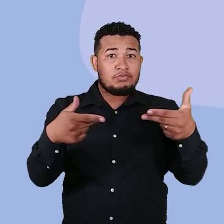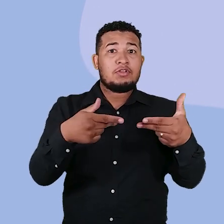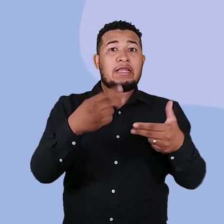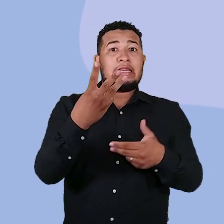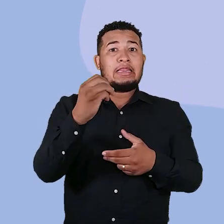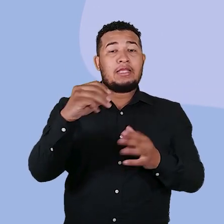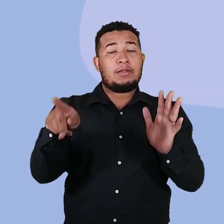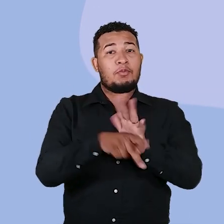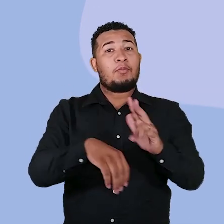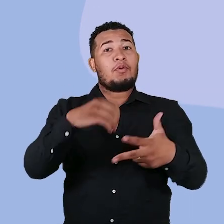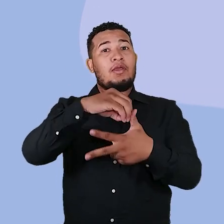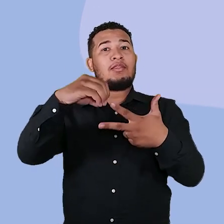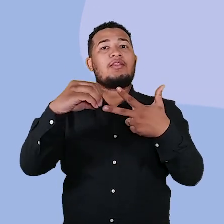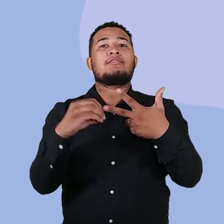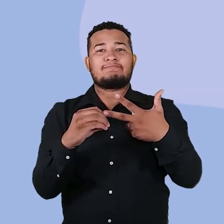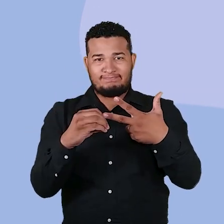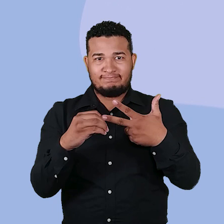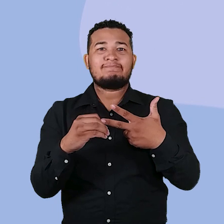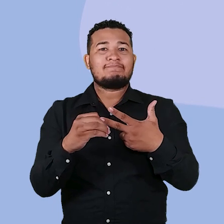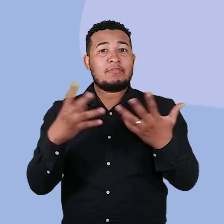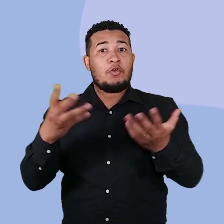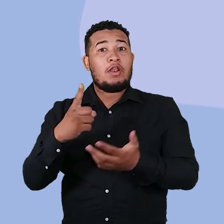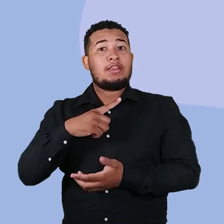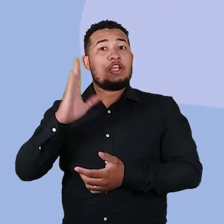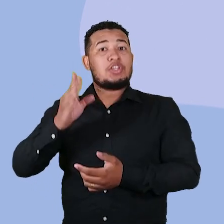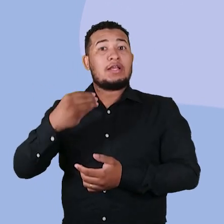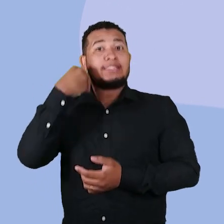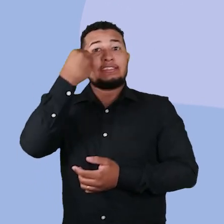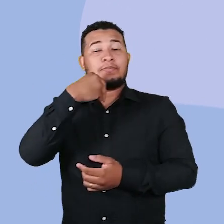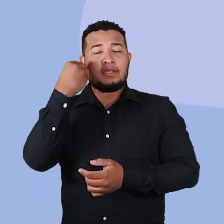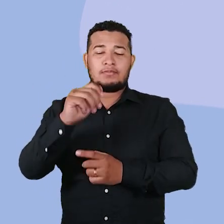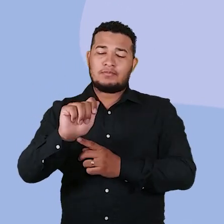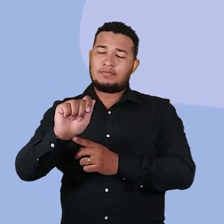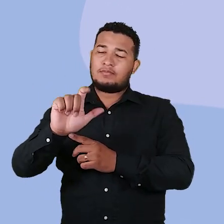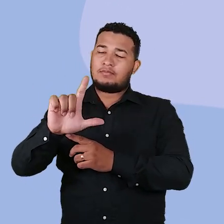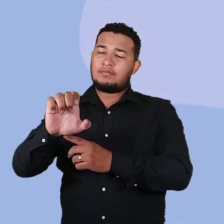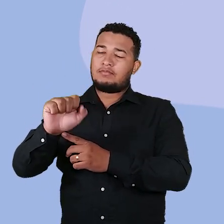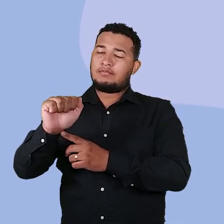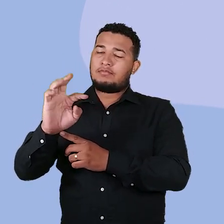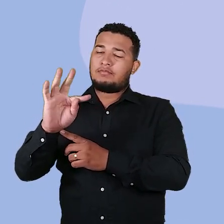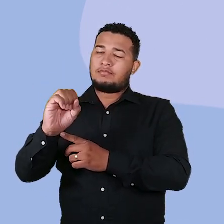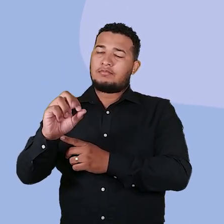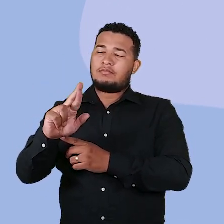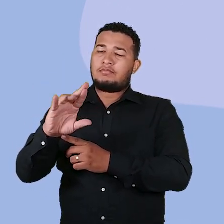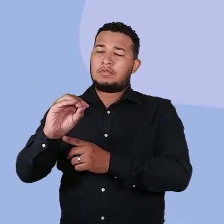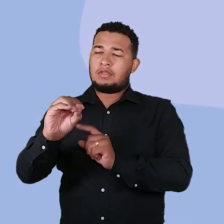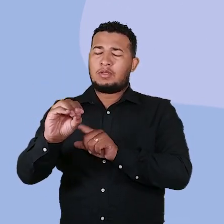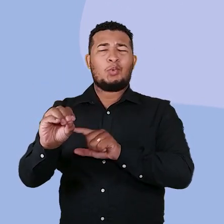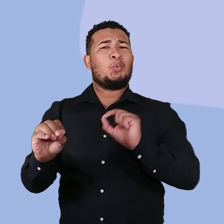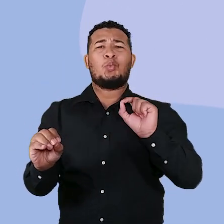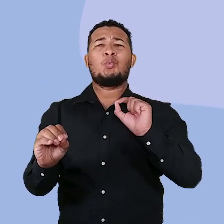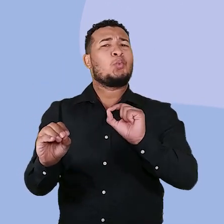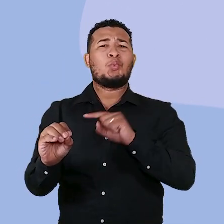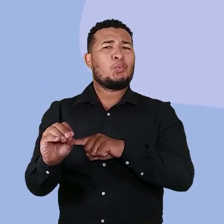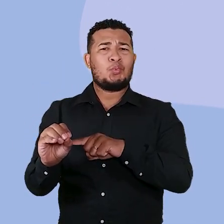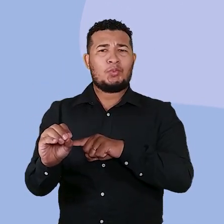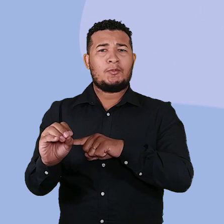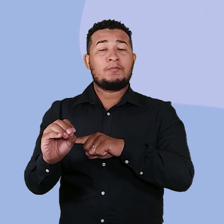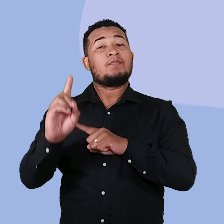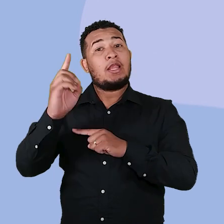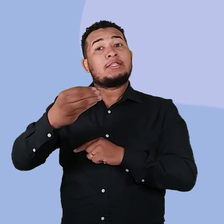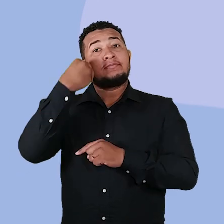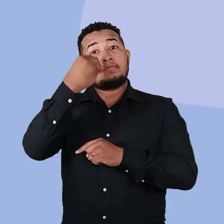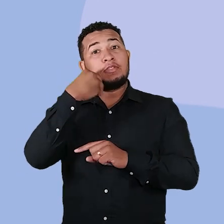habilidades 30 do enem e nós já vamos começar com esse experimento aleatório o que é o